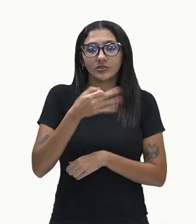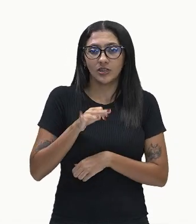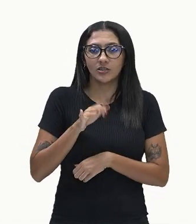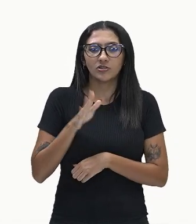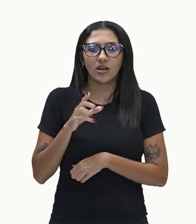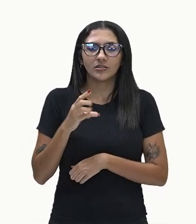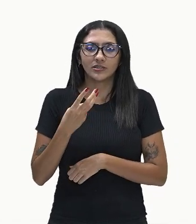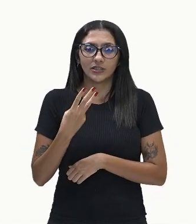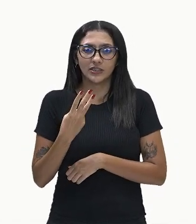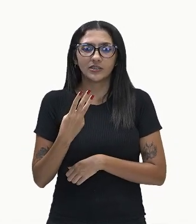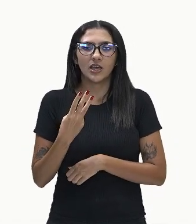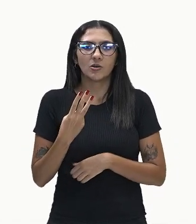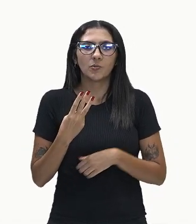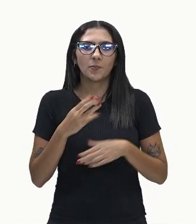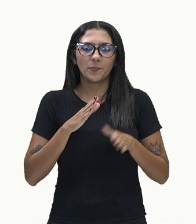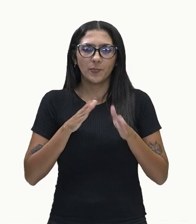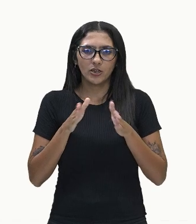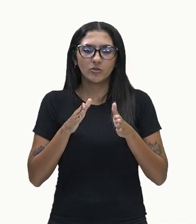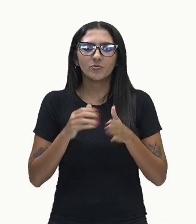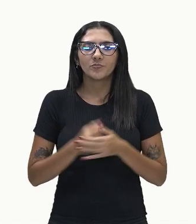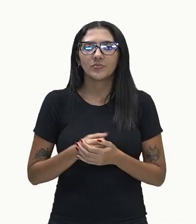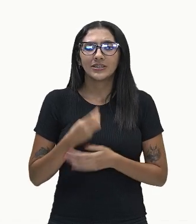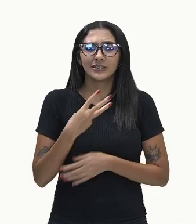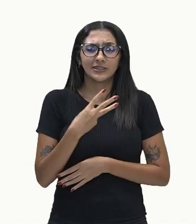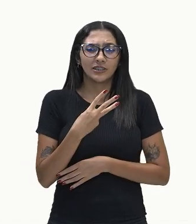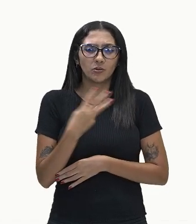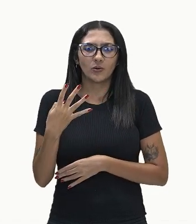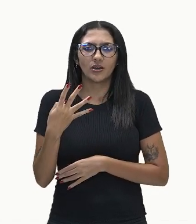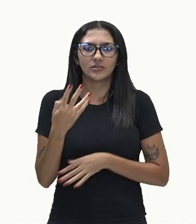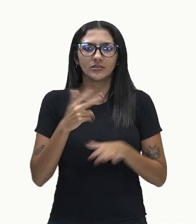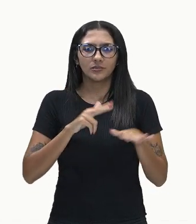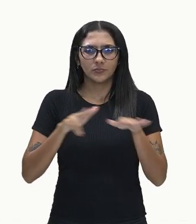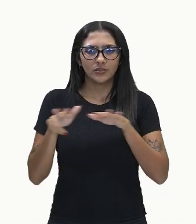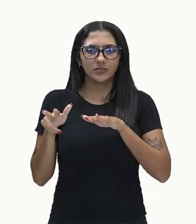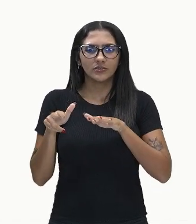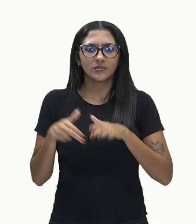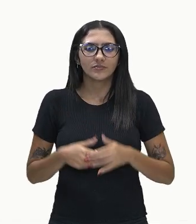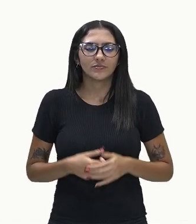terceiro trimestre, 34 semanas,